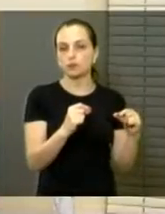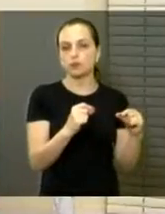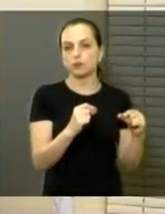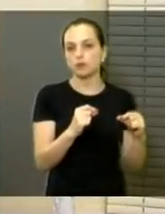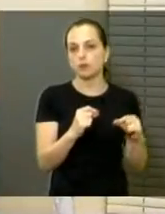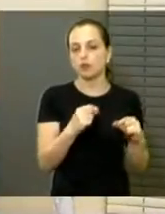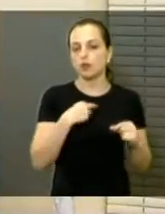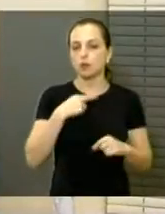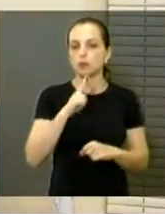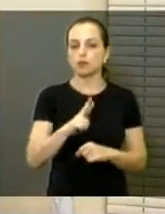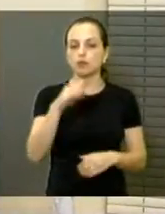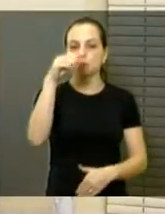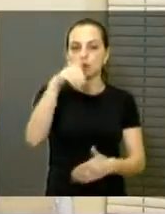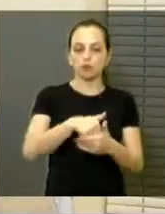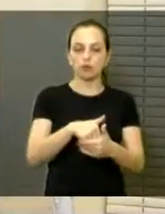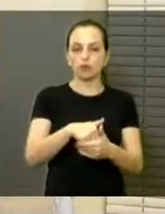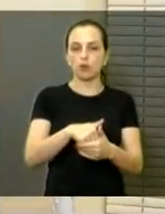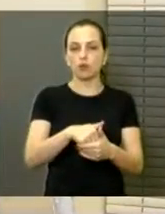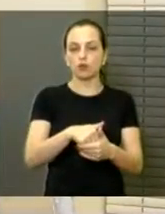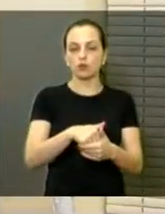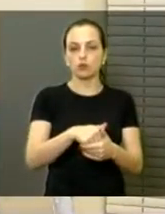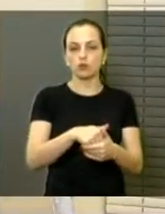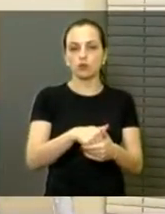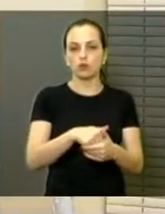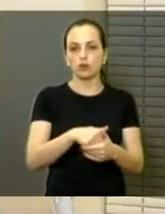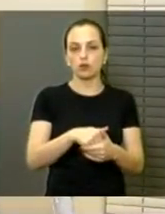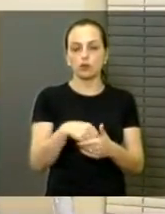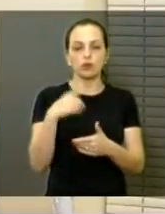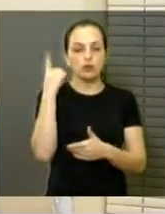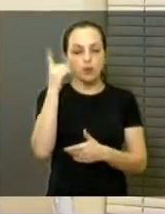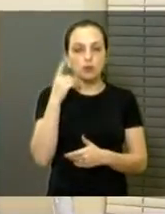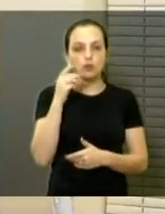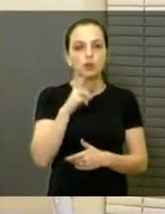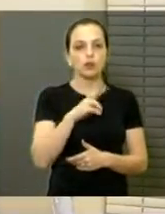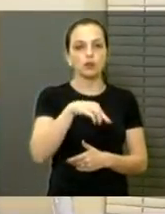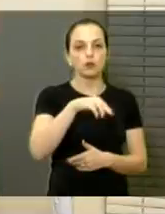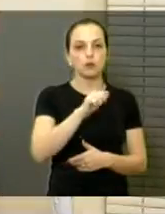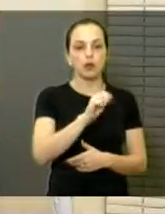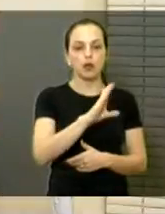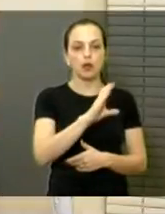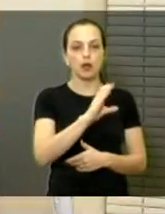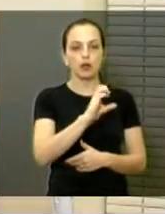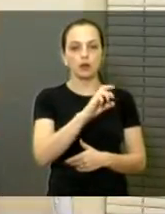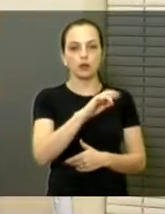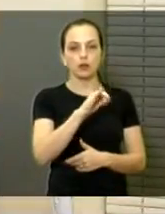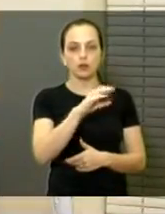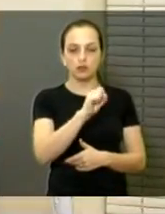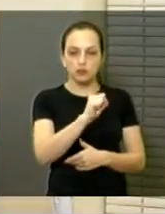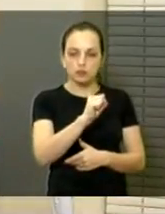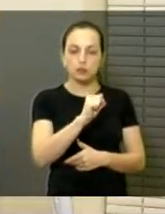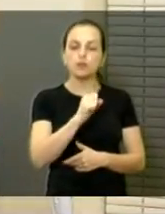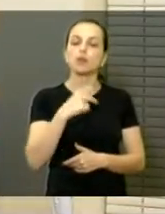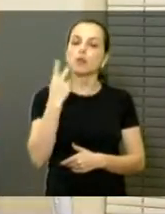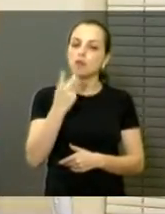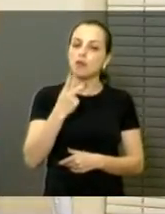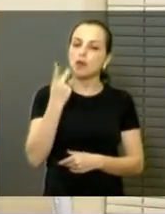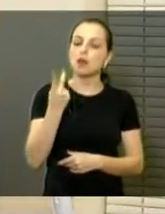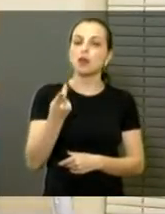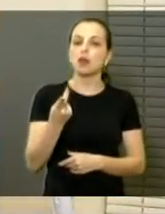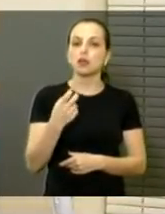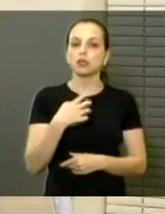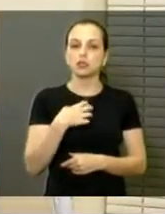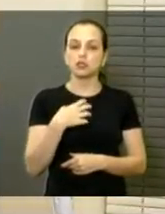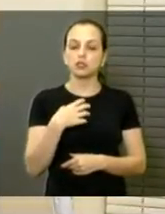estivemos representados pelo voto do nosso deputado Wanderlei Macris, e dizer que a nossa